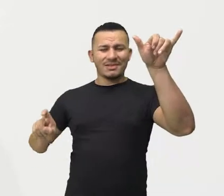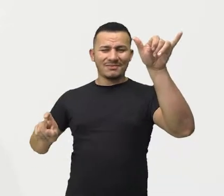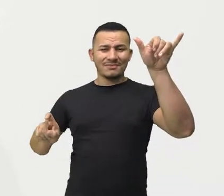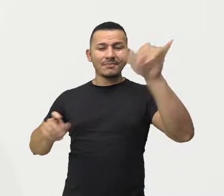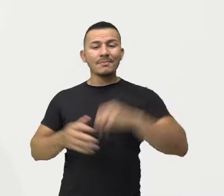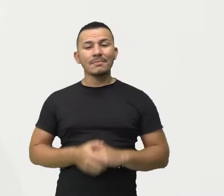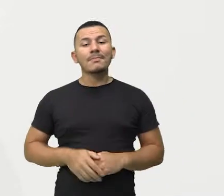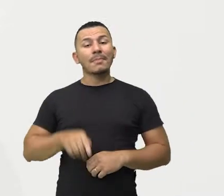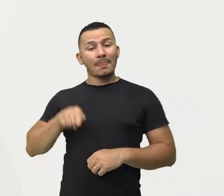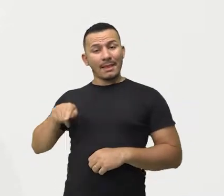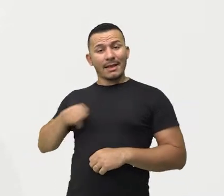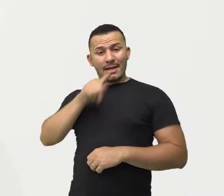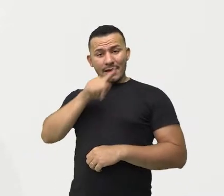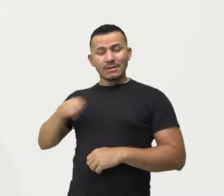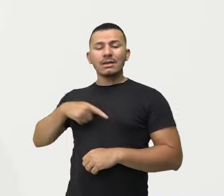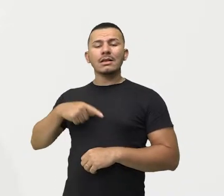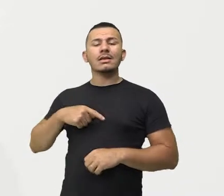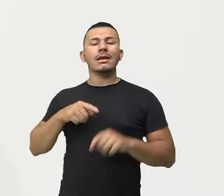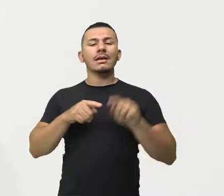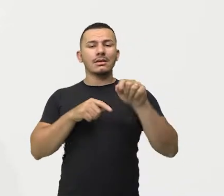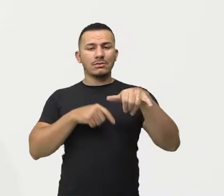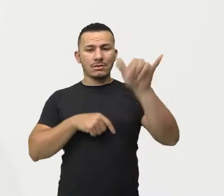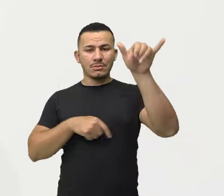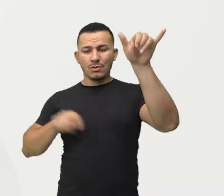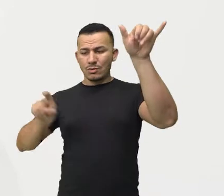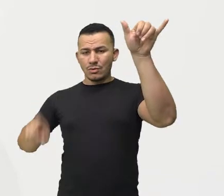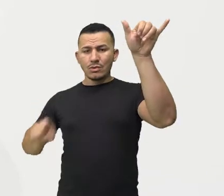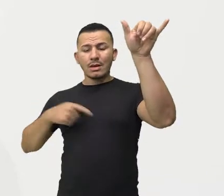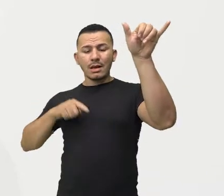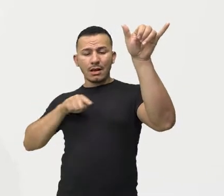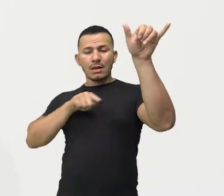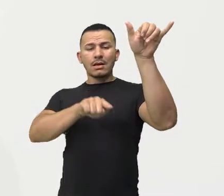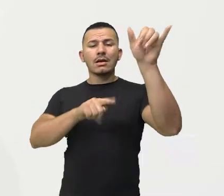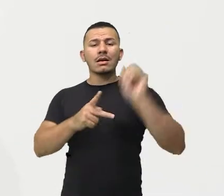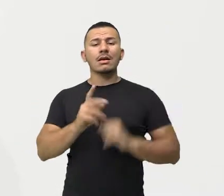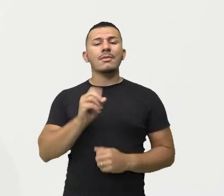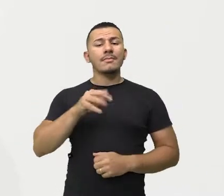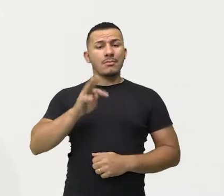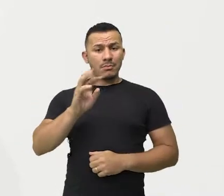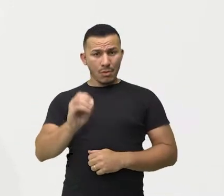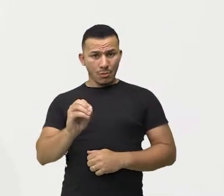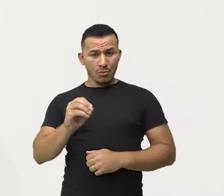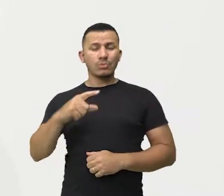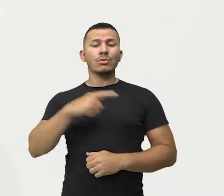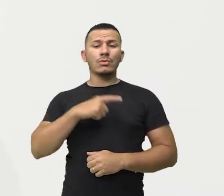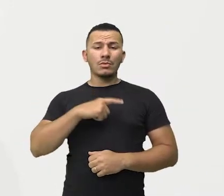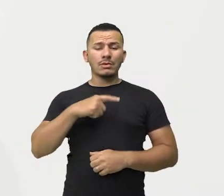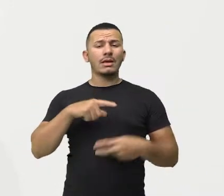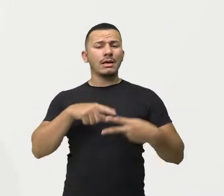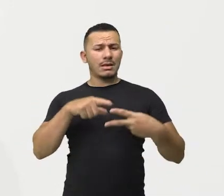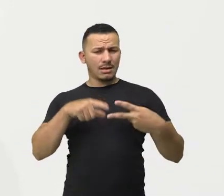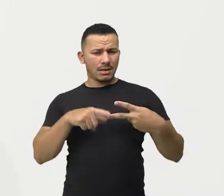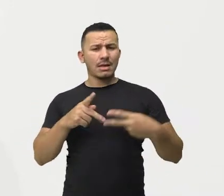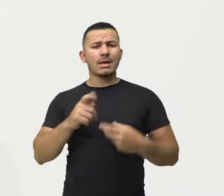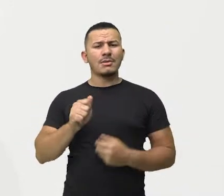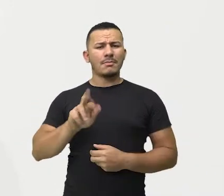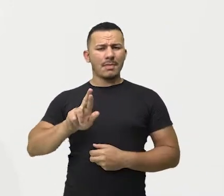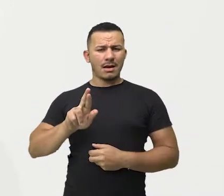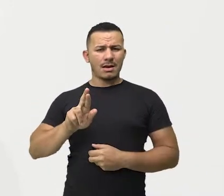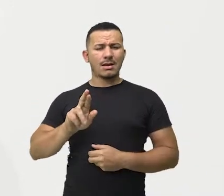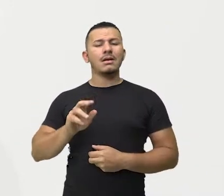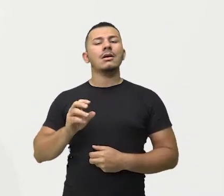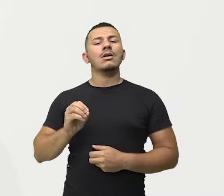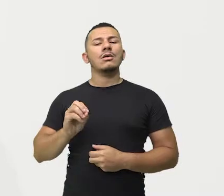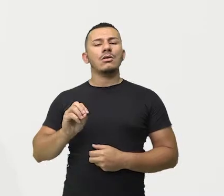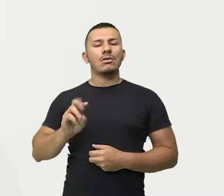podemos representar um ponto no plano cartesiano, utilizando para isso um para-ordenado. Então,